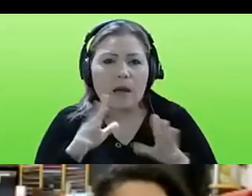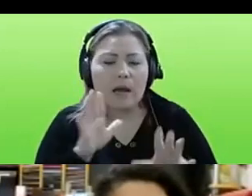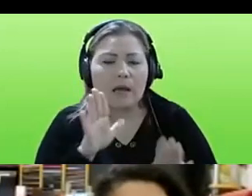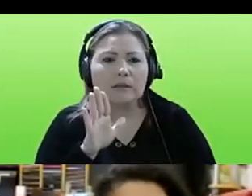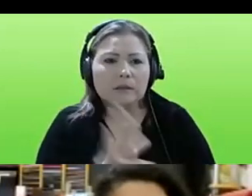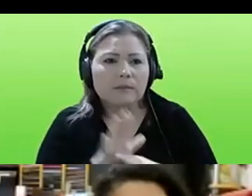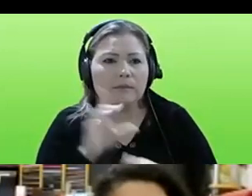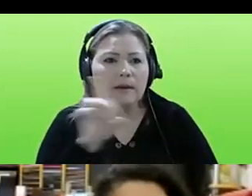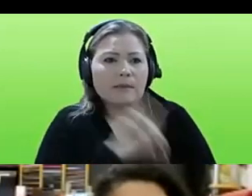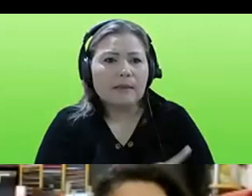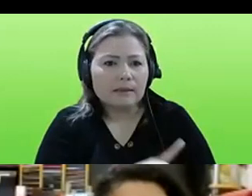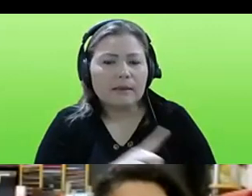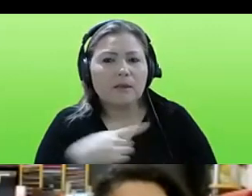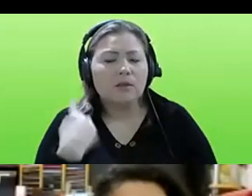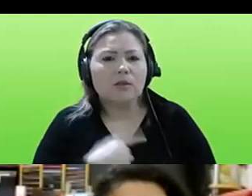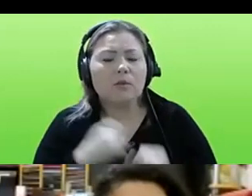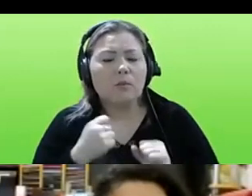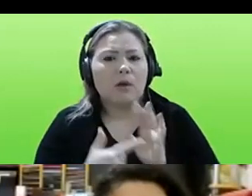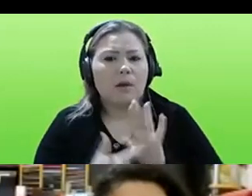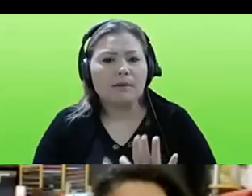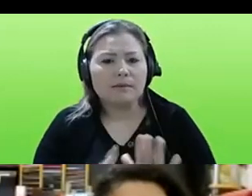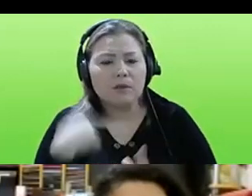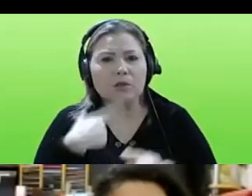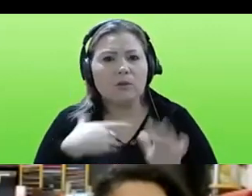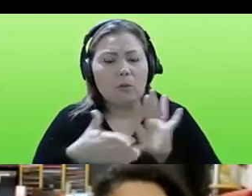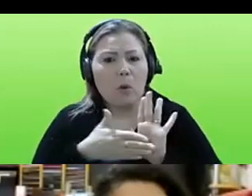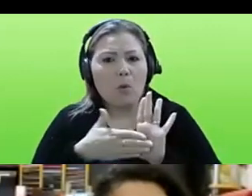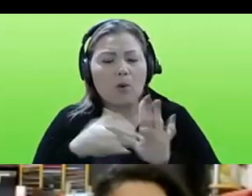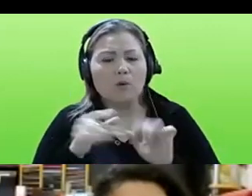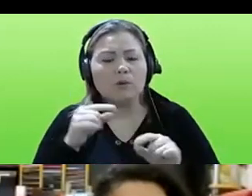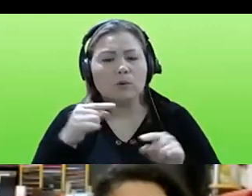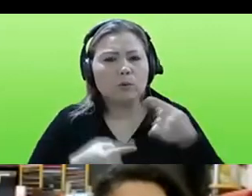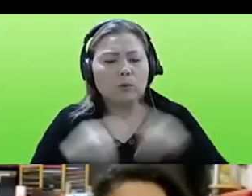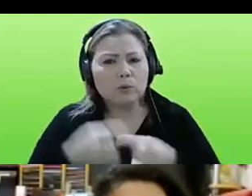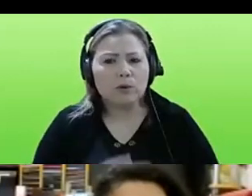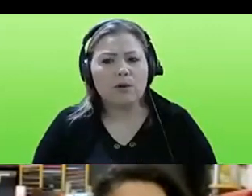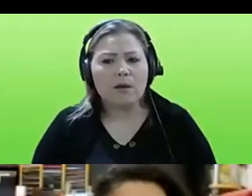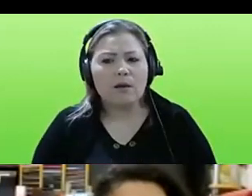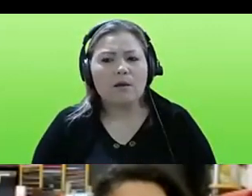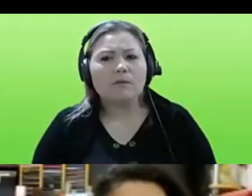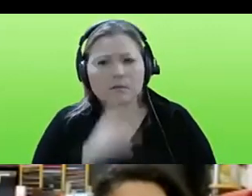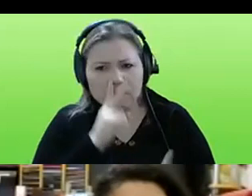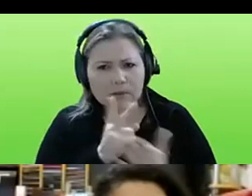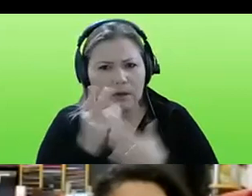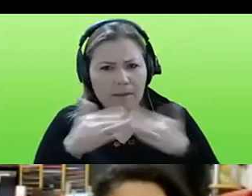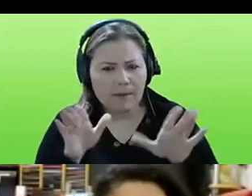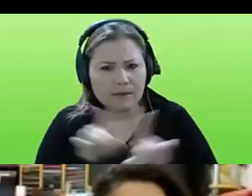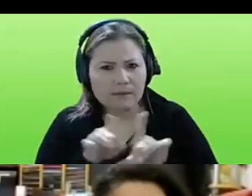as datas em que a gente pode apresentar nossas propostas de discussões, elas seguirão abertas